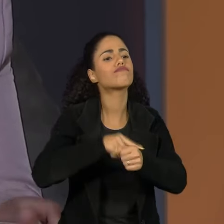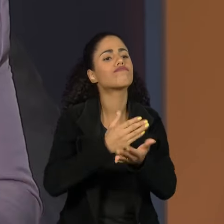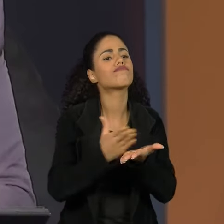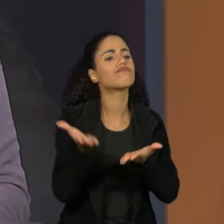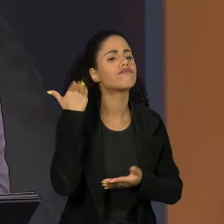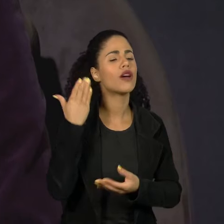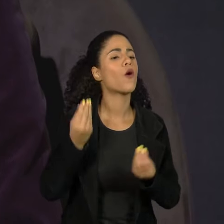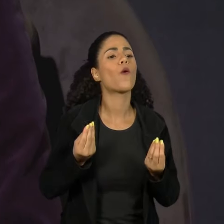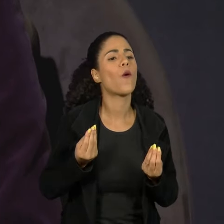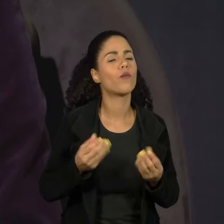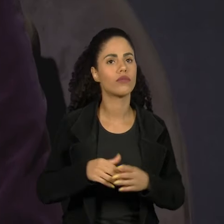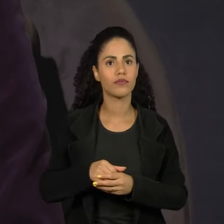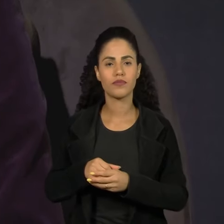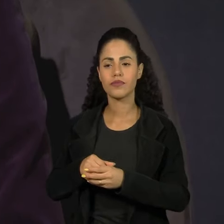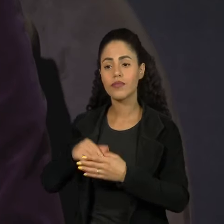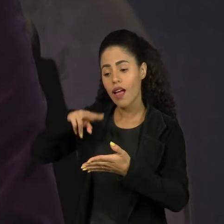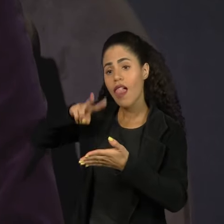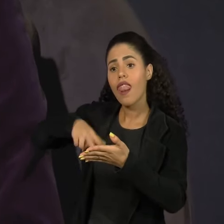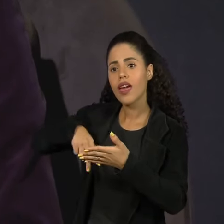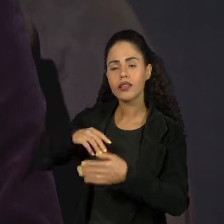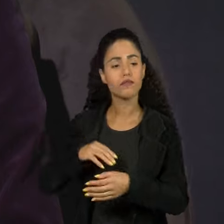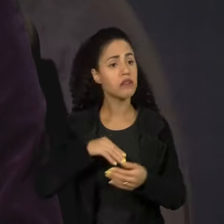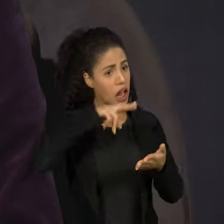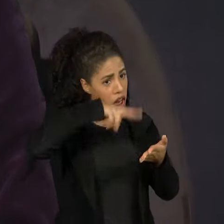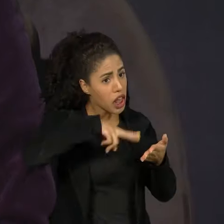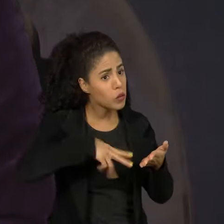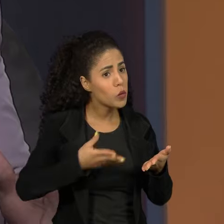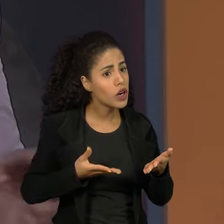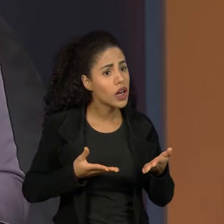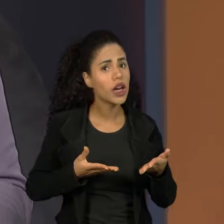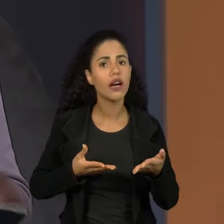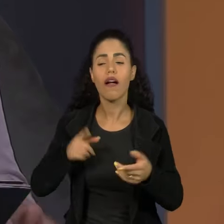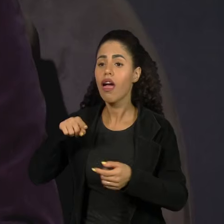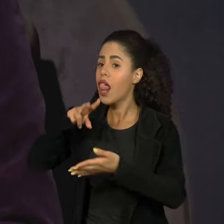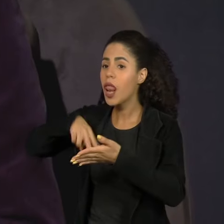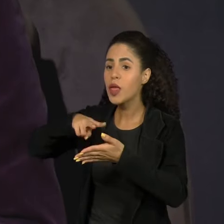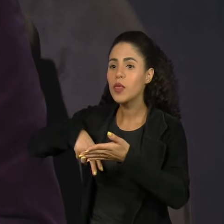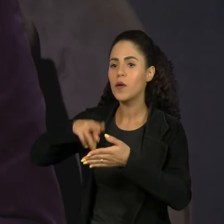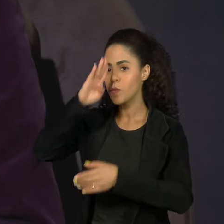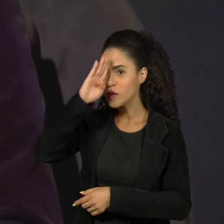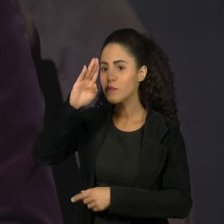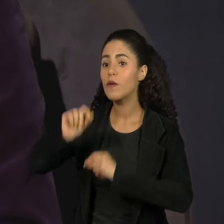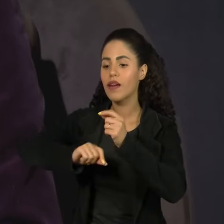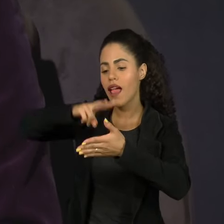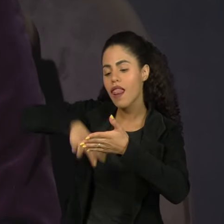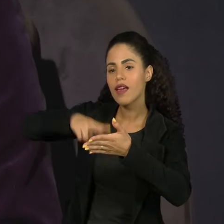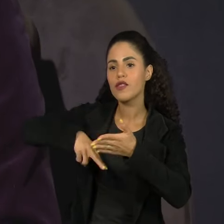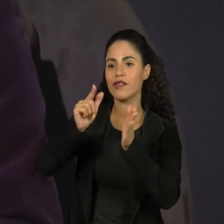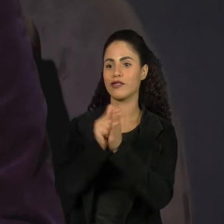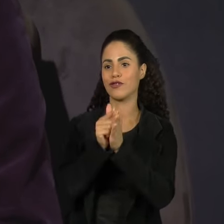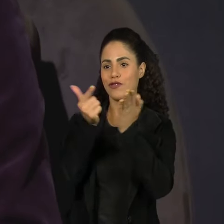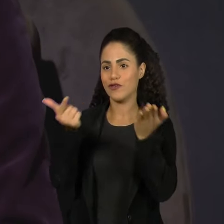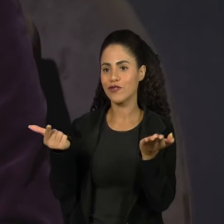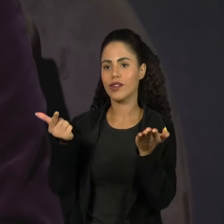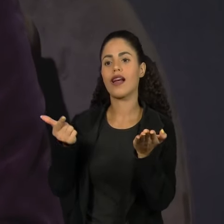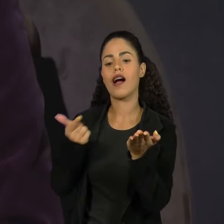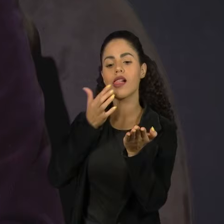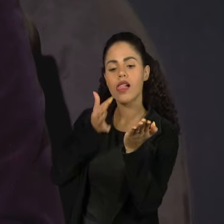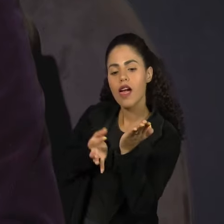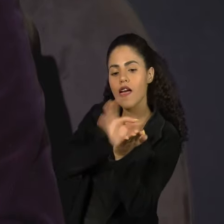ciência? Através da leitura. Leitura? Leitura. Foi simples assim? Principalmente de jornais, Sim.